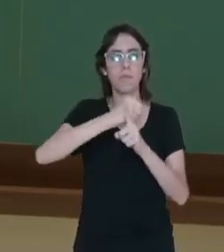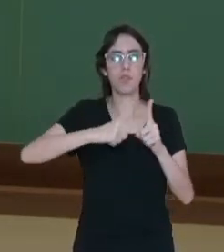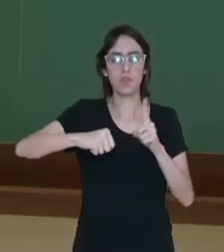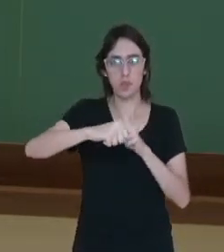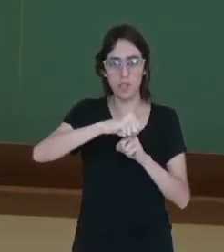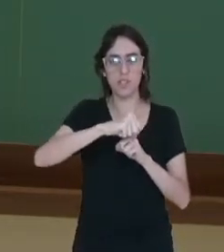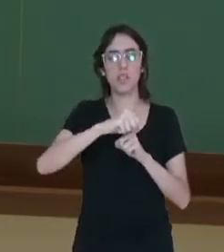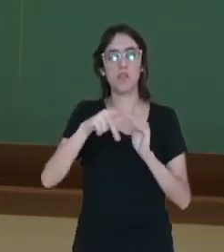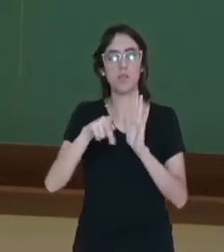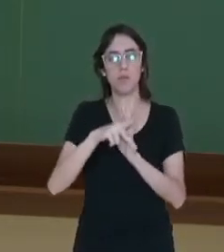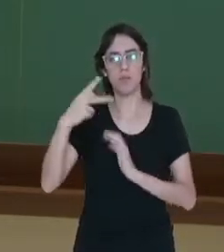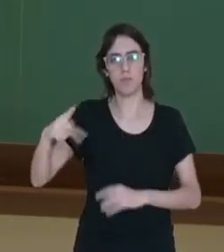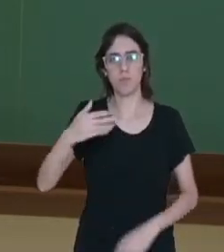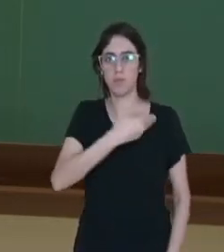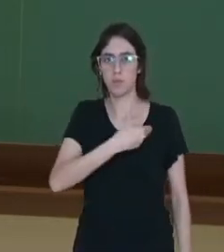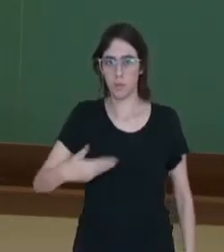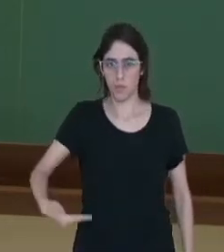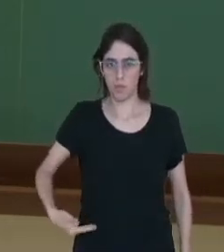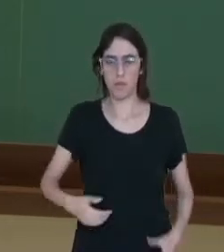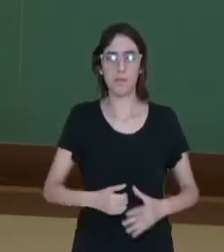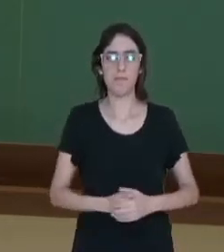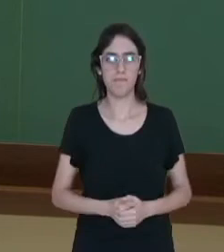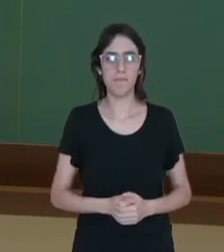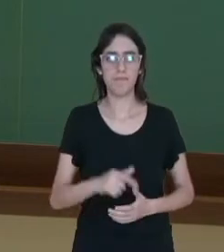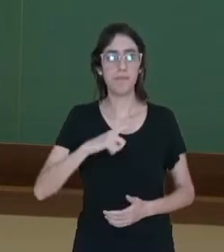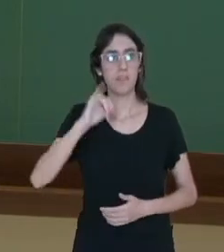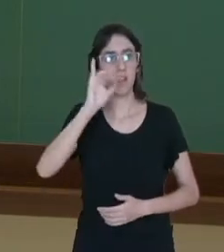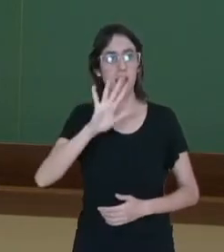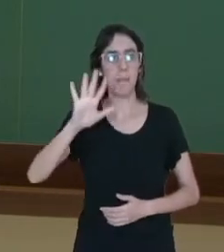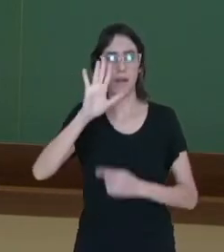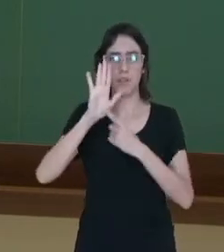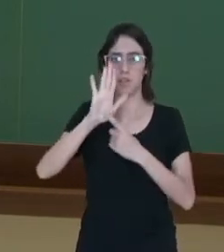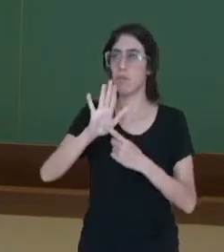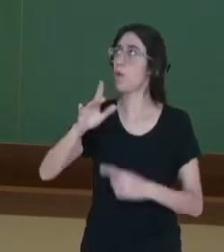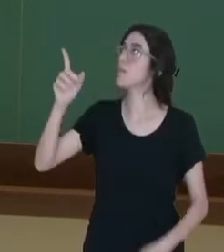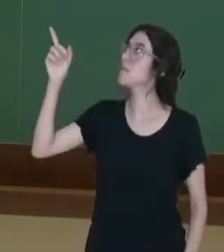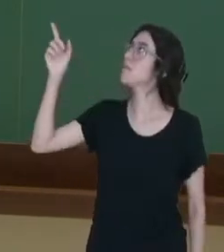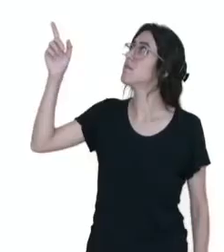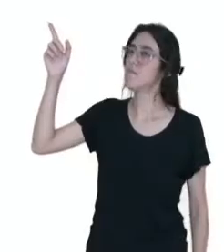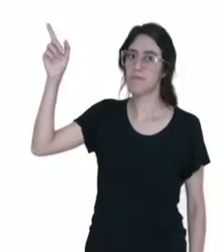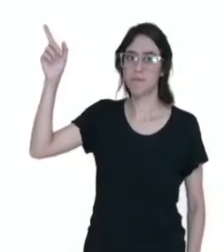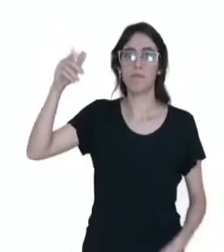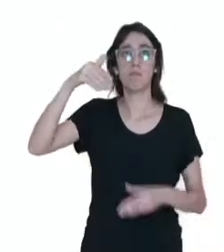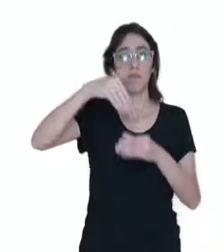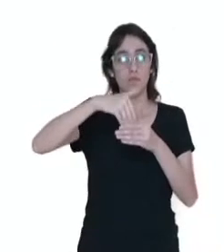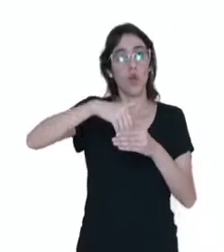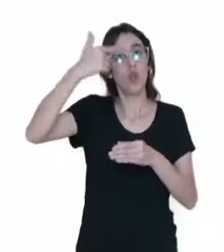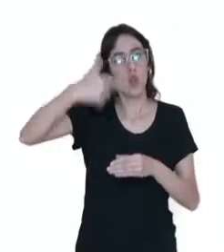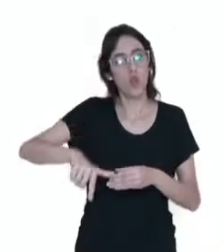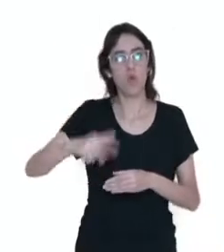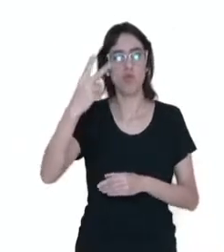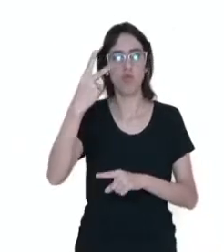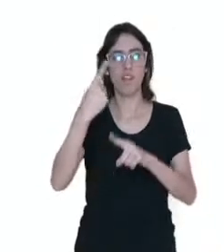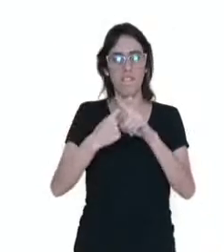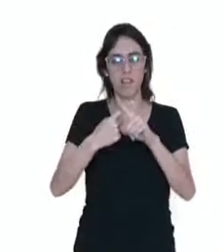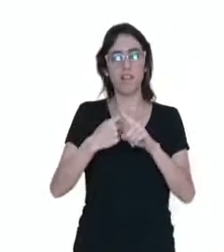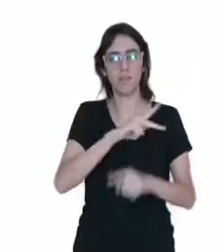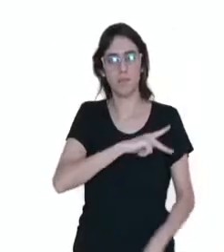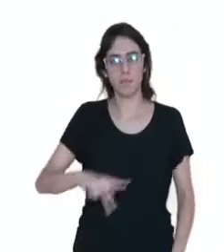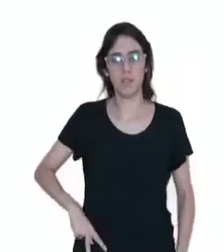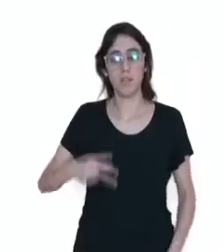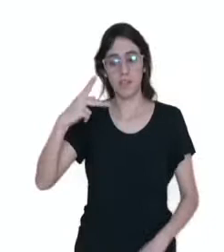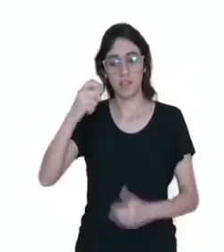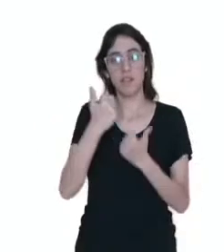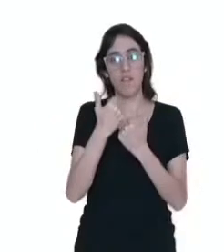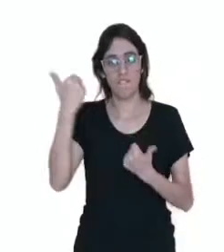destaque de seu governo. Aliás, a imagem mostra aqui exatamente essa reeleição. Você observa que Lula e seu vice